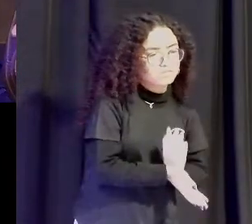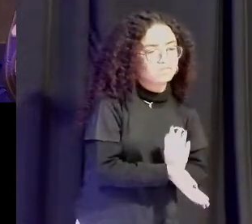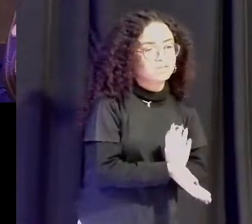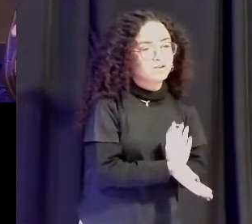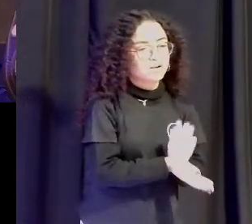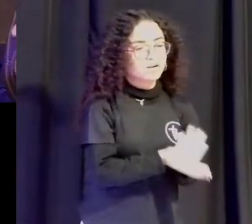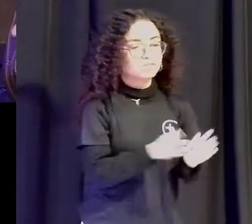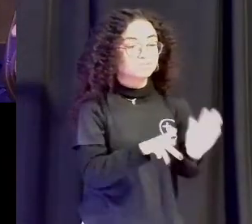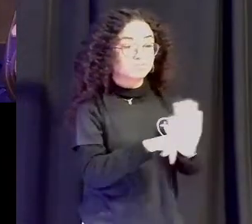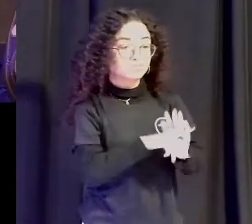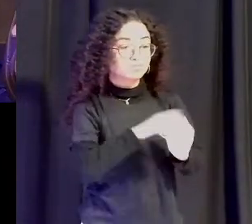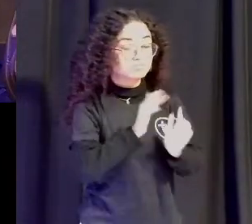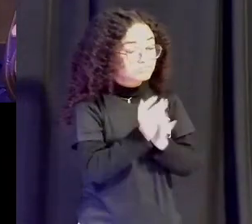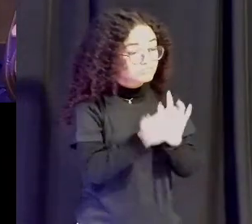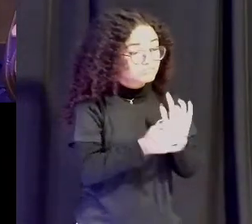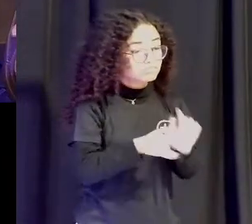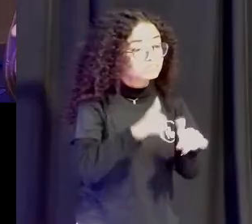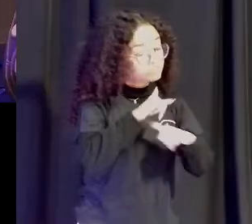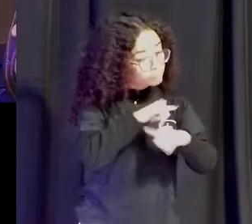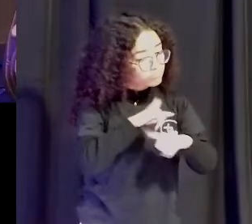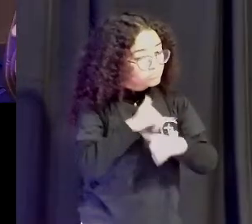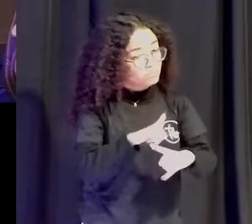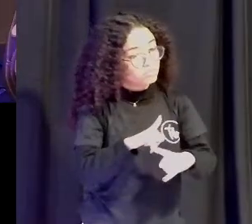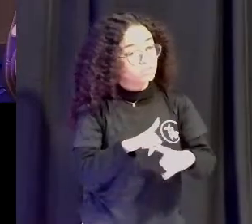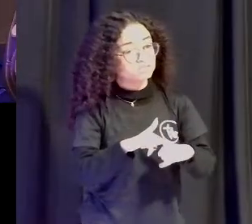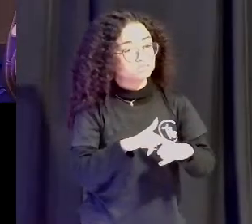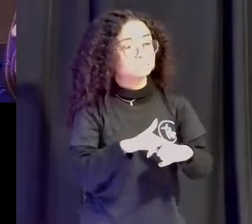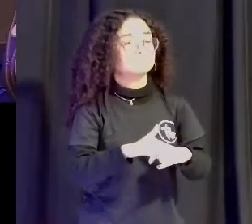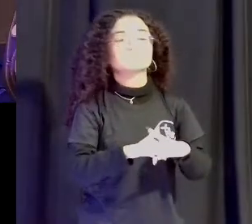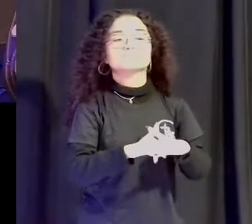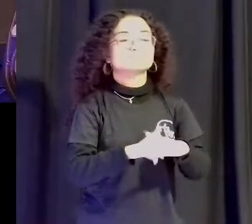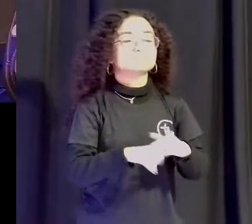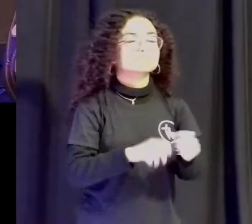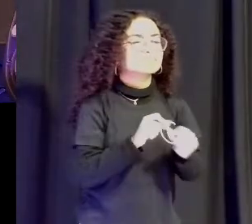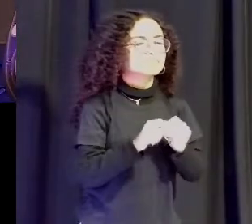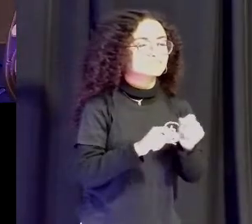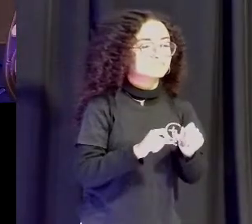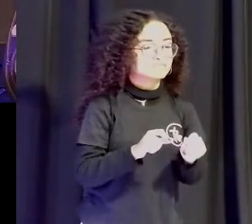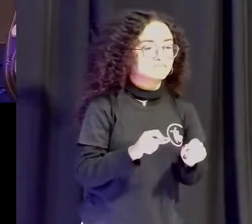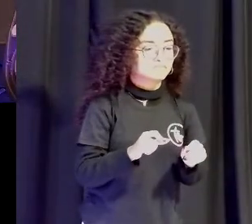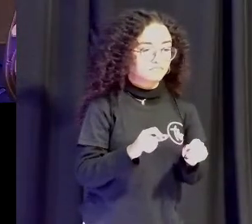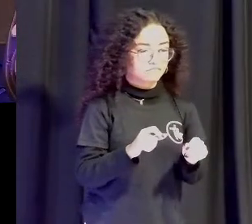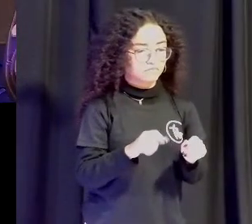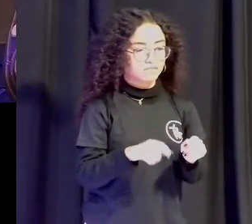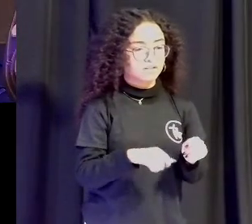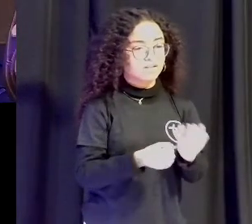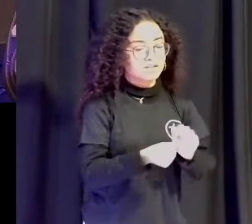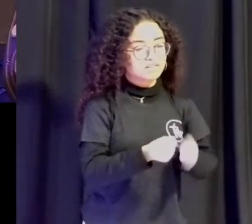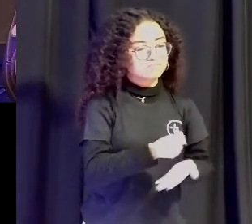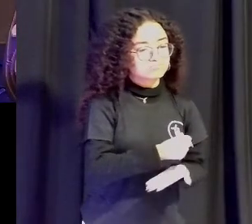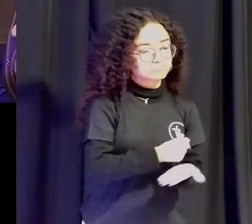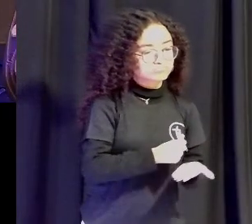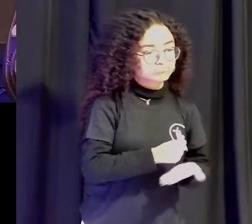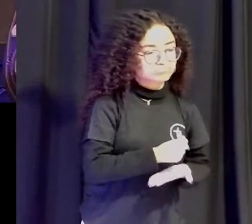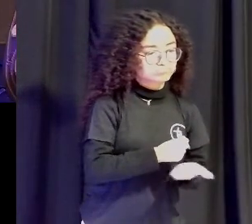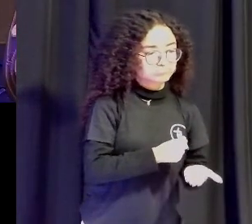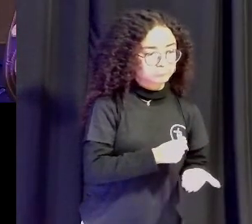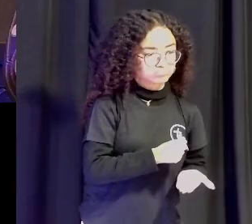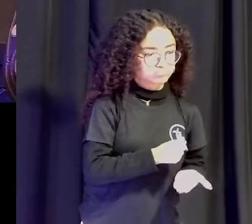declara ser o construtor e o arquiteto soberano de Deus